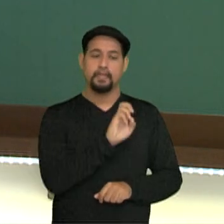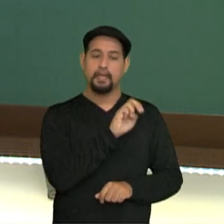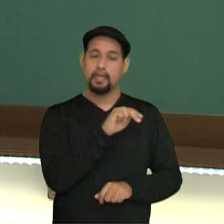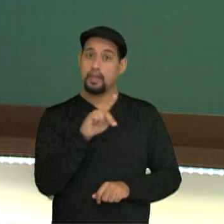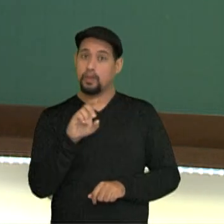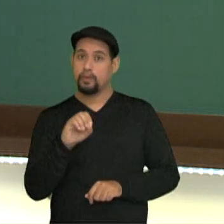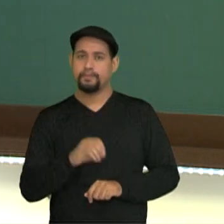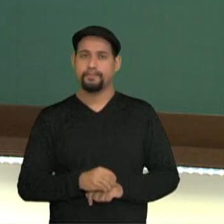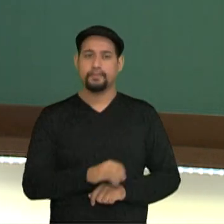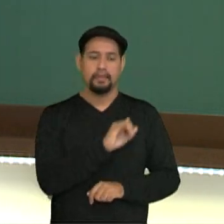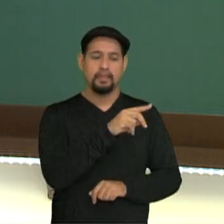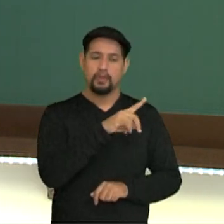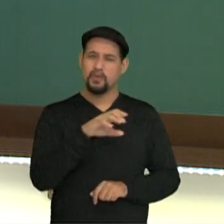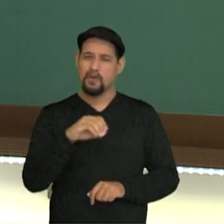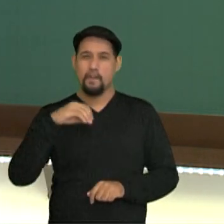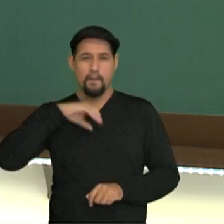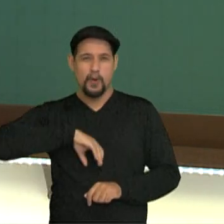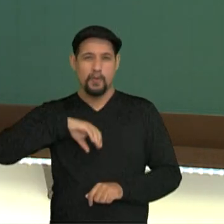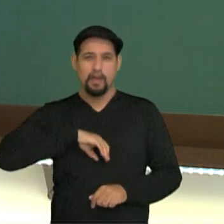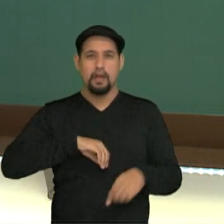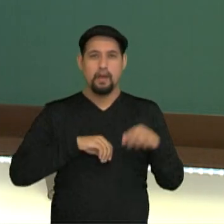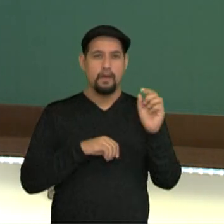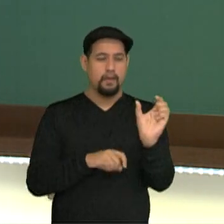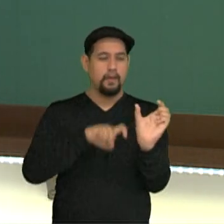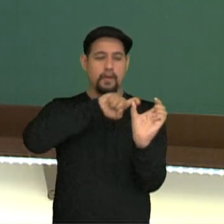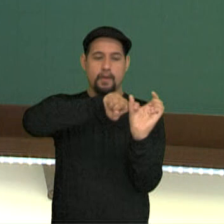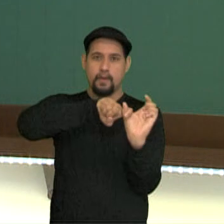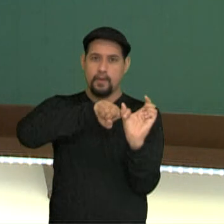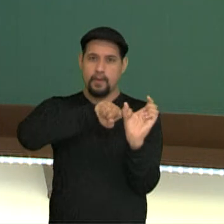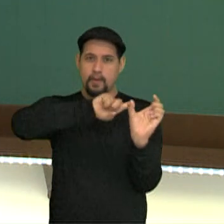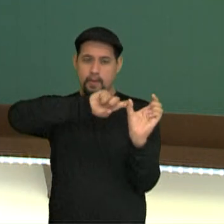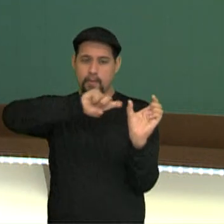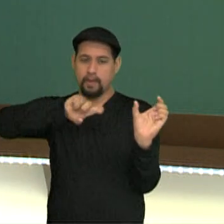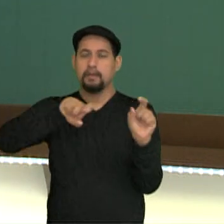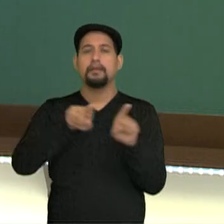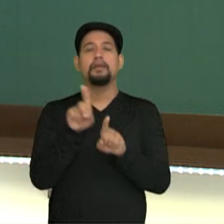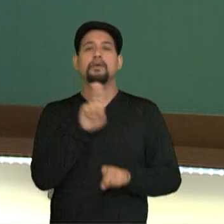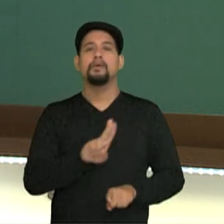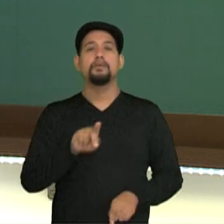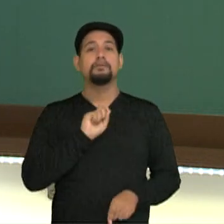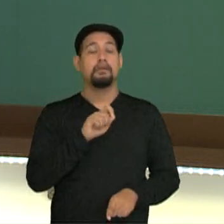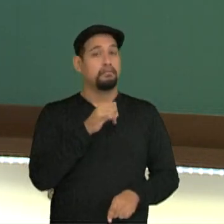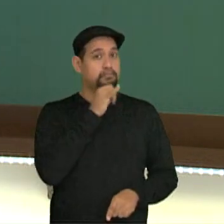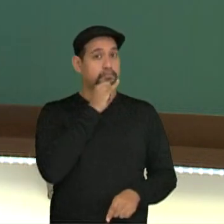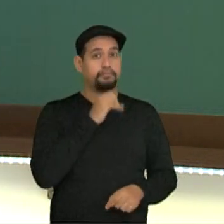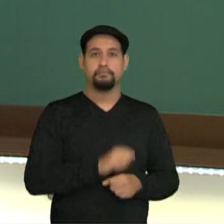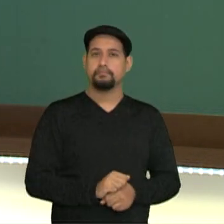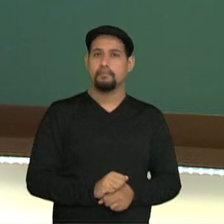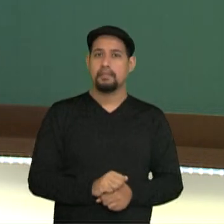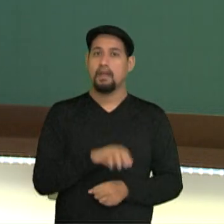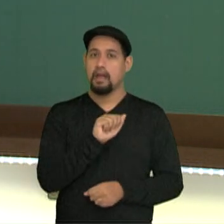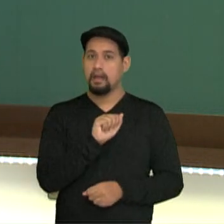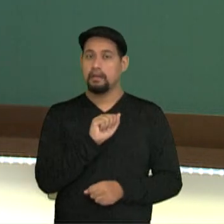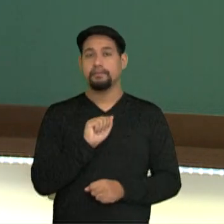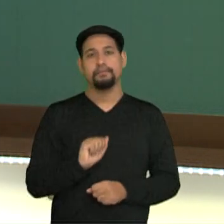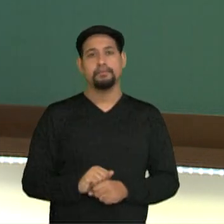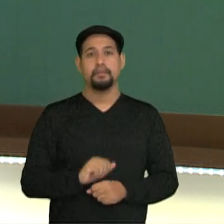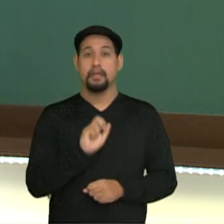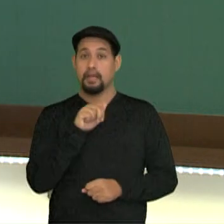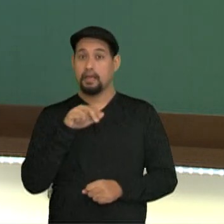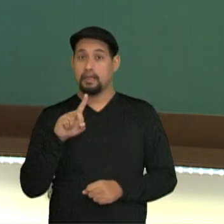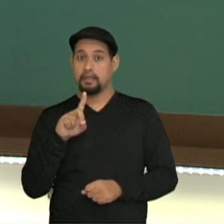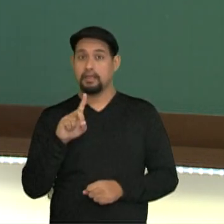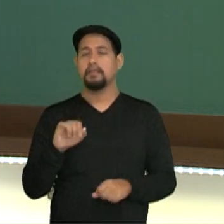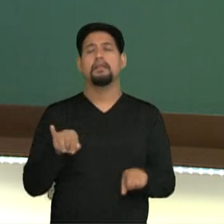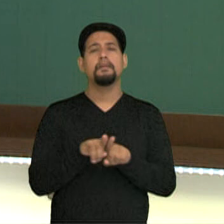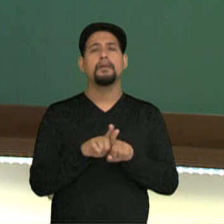verbos. Essa função ela acontece quando nós utilizamos a partícula ing ou ing dentro